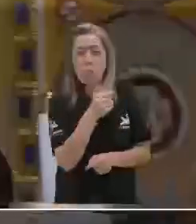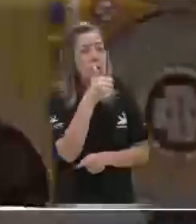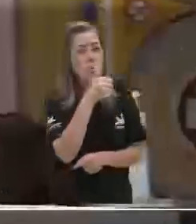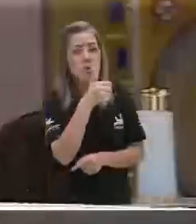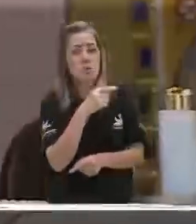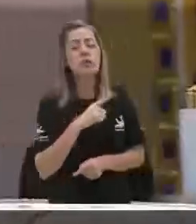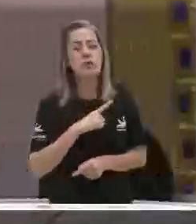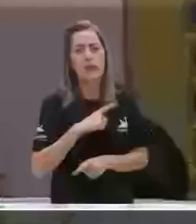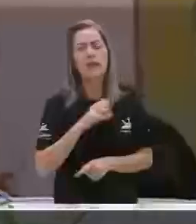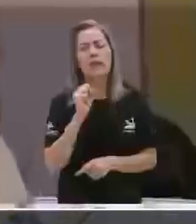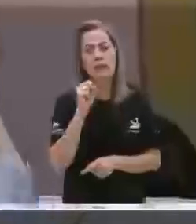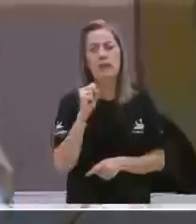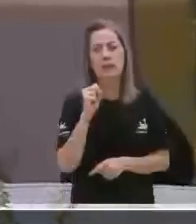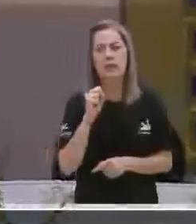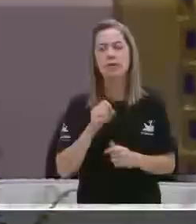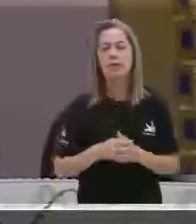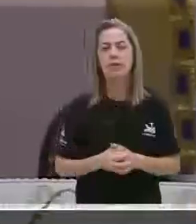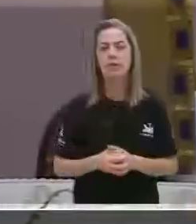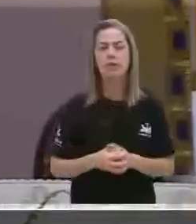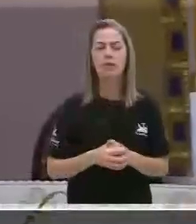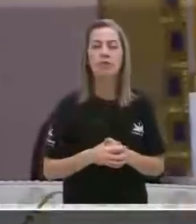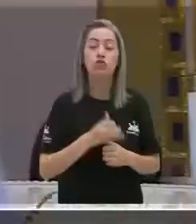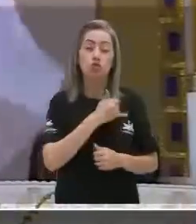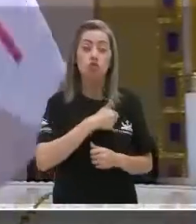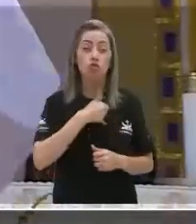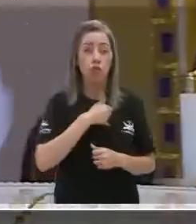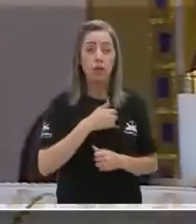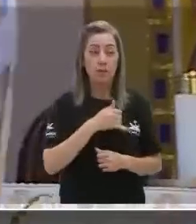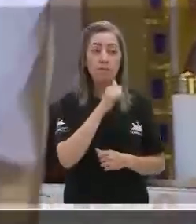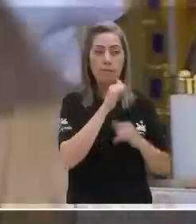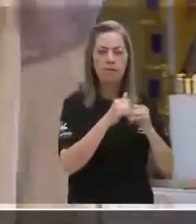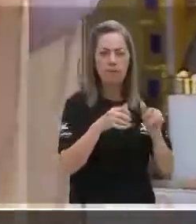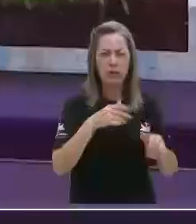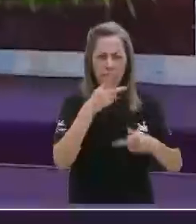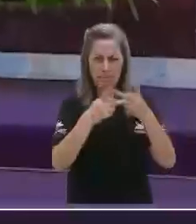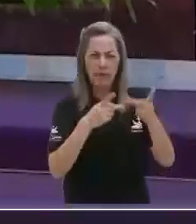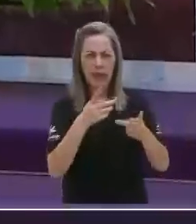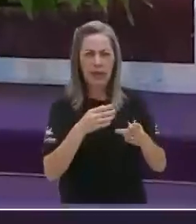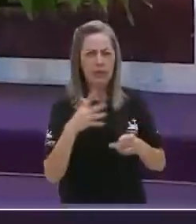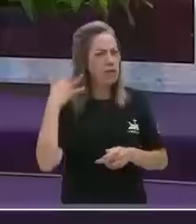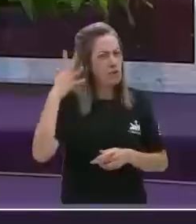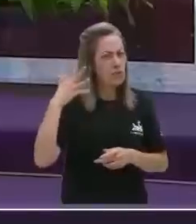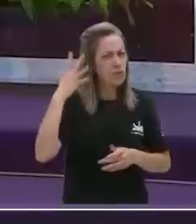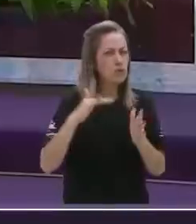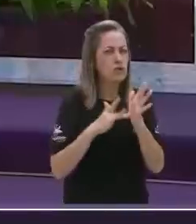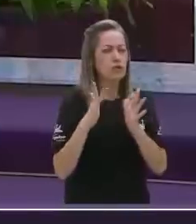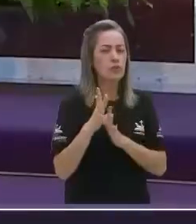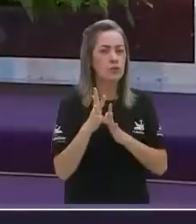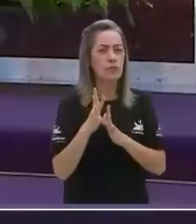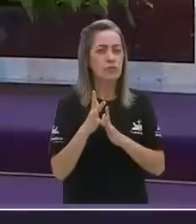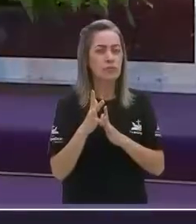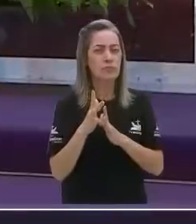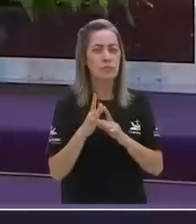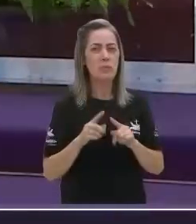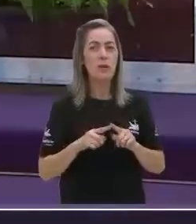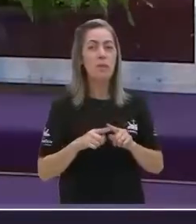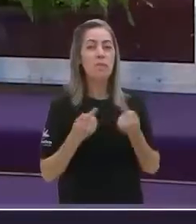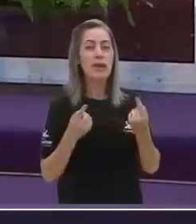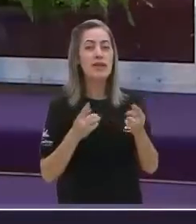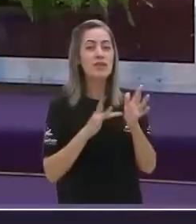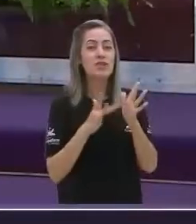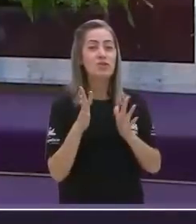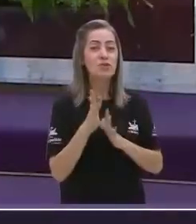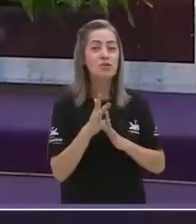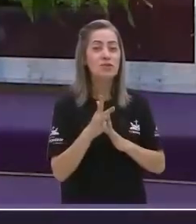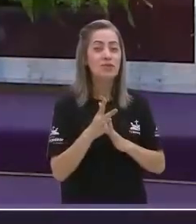existe, João fala de discursos de Jesus, mas em vista de outros, Jesus fala muito